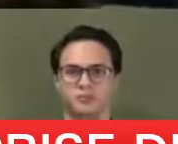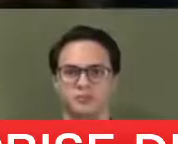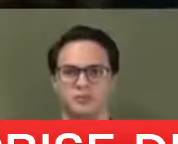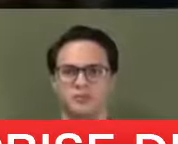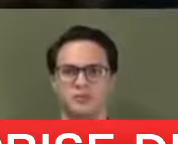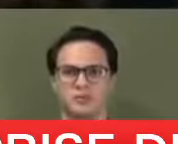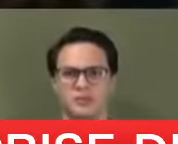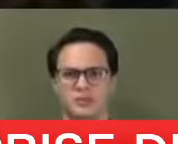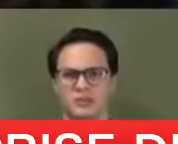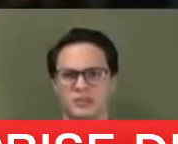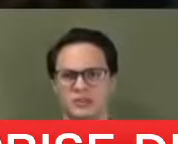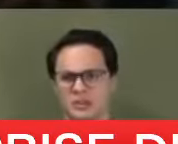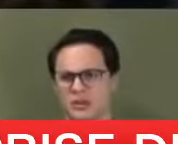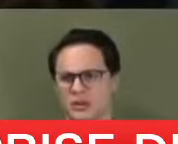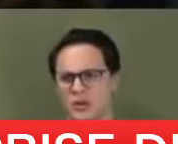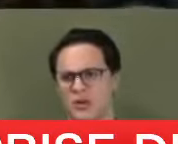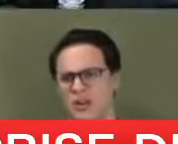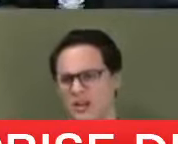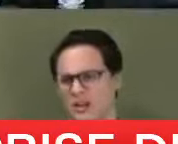reprimenda ao presidente Lula,